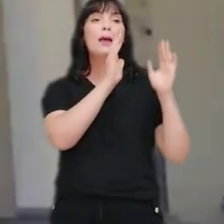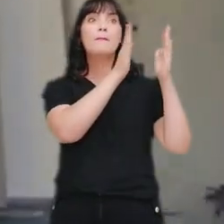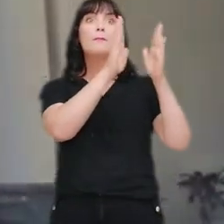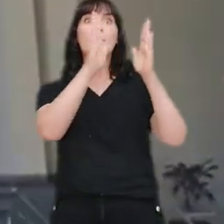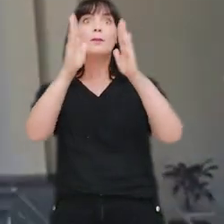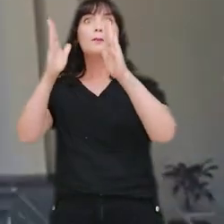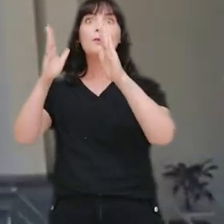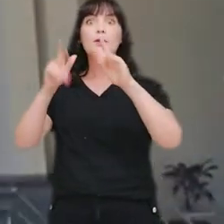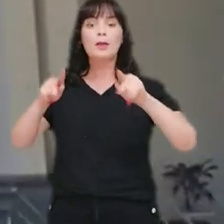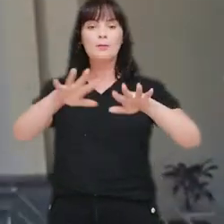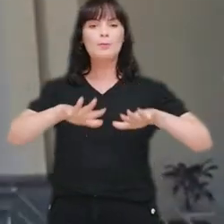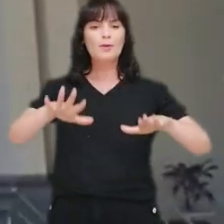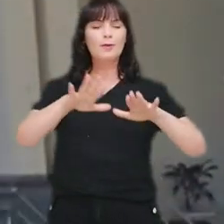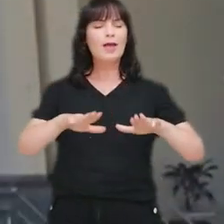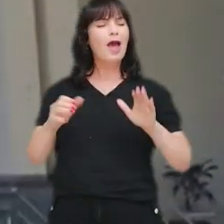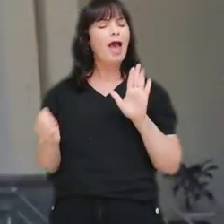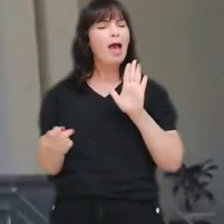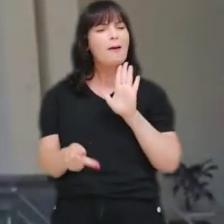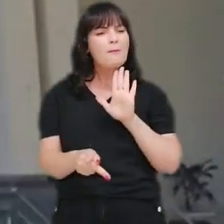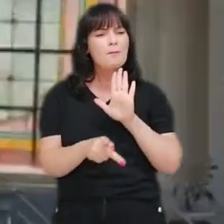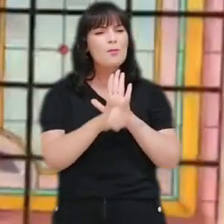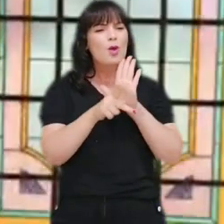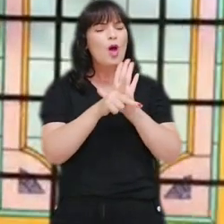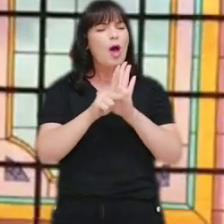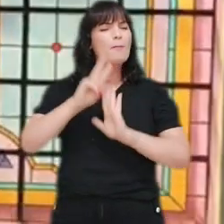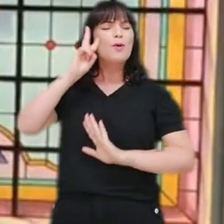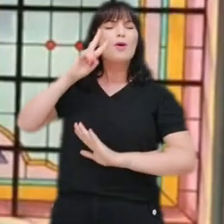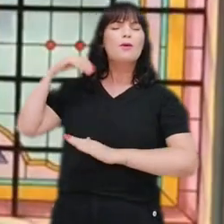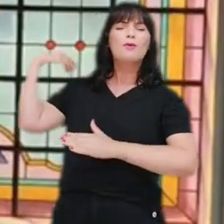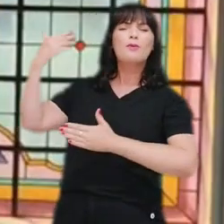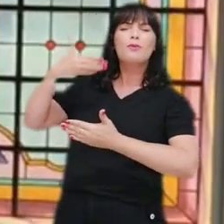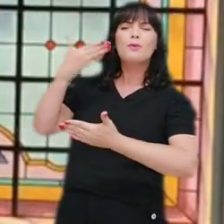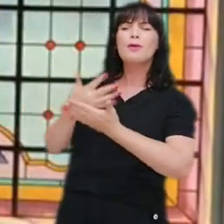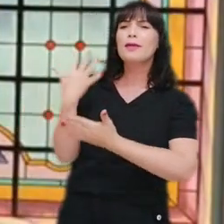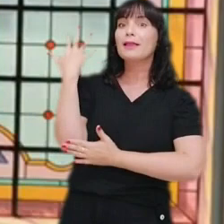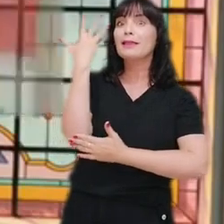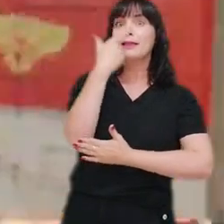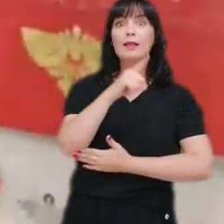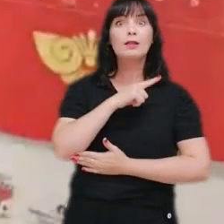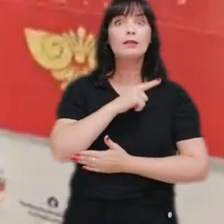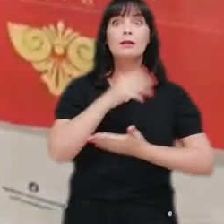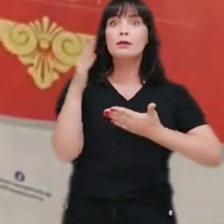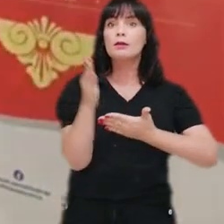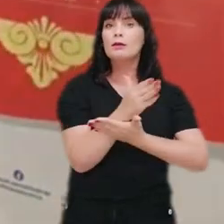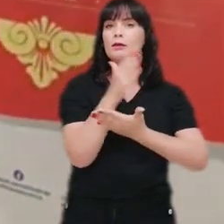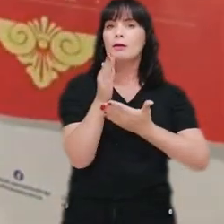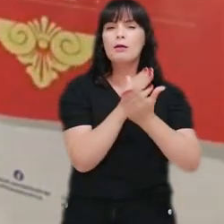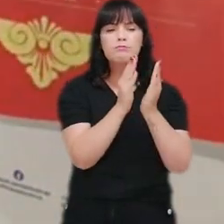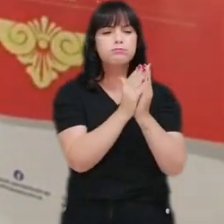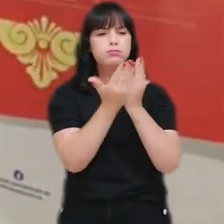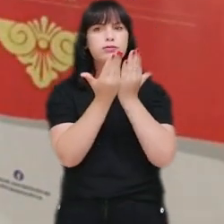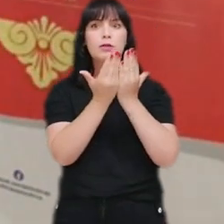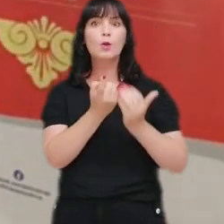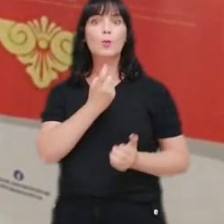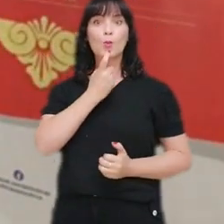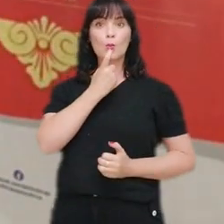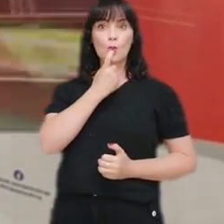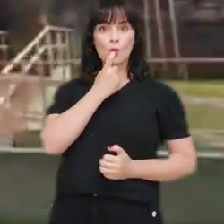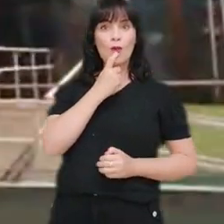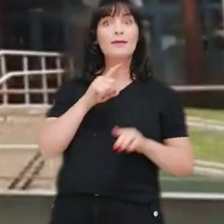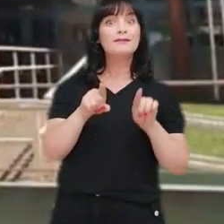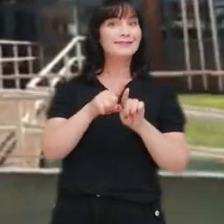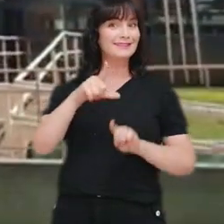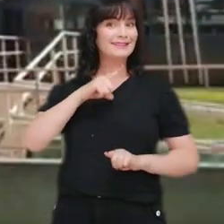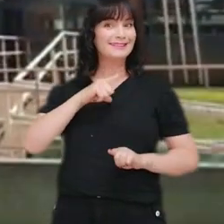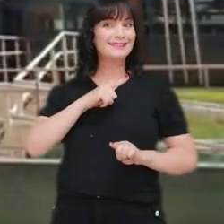biblioteca pública é um prédio histórico lindo, com muitos livros. E bem pertinho tem uma